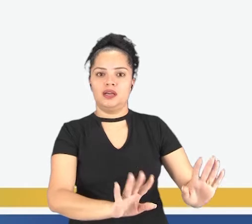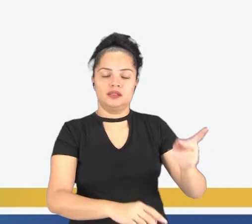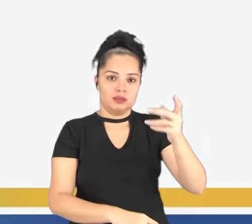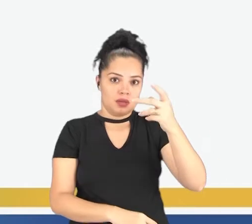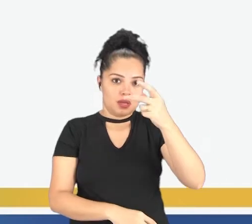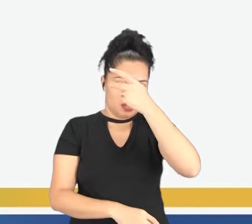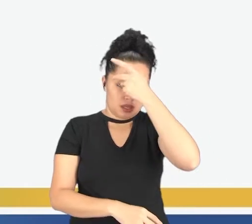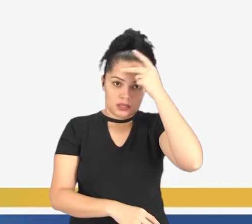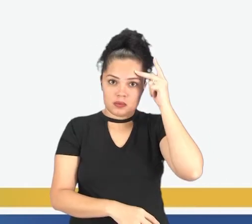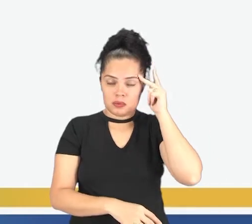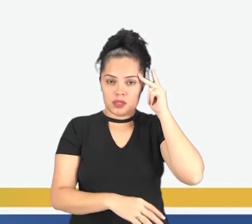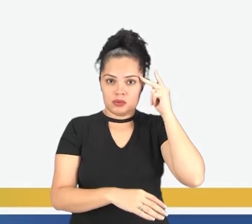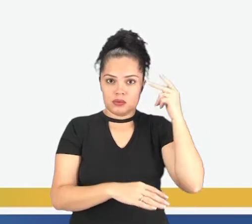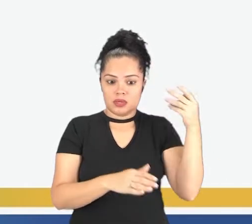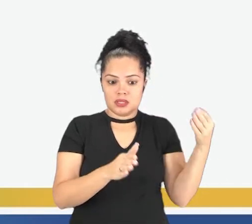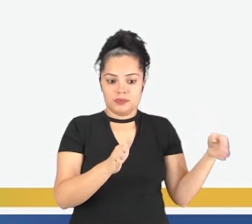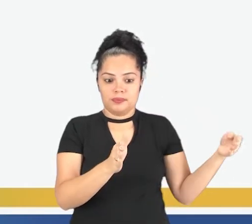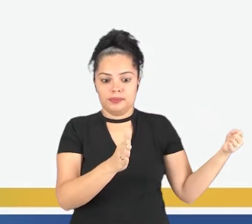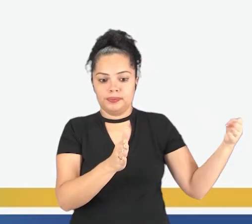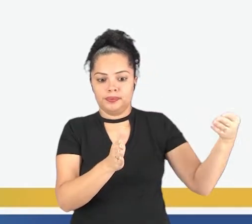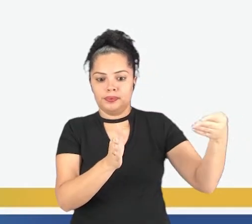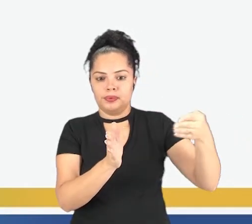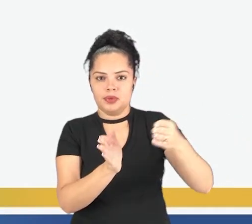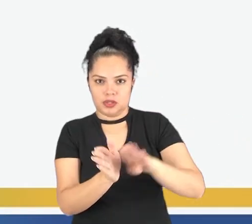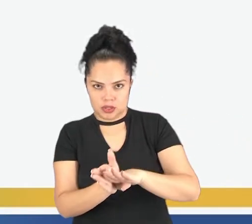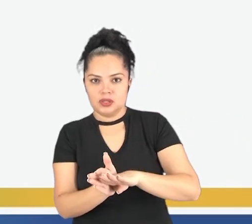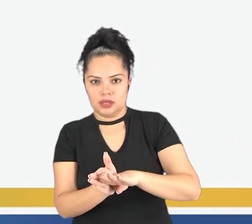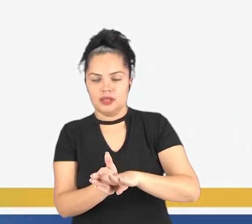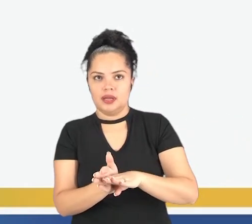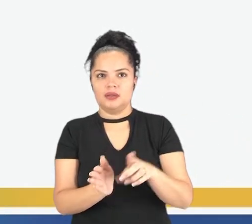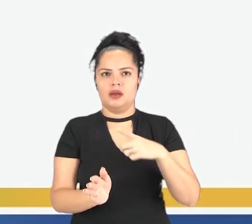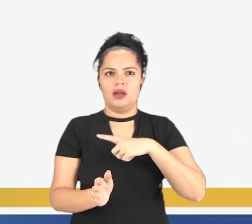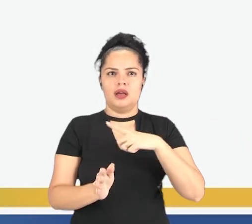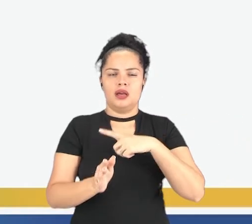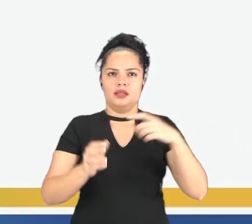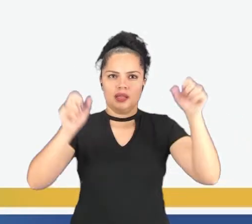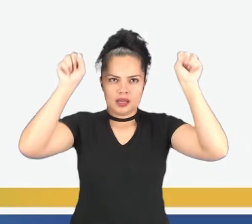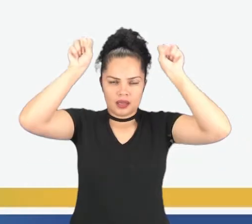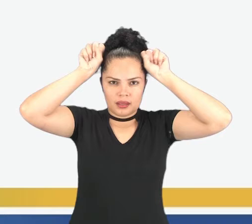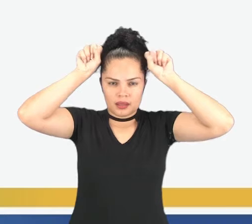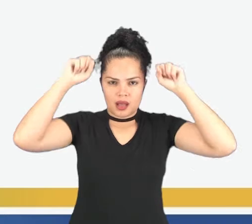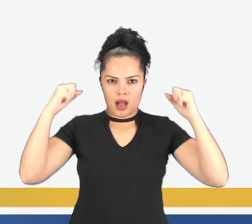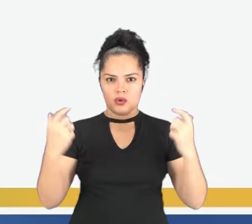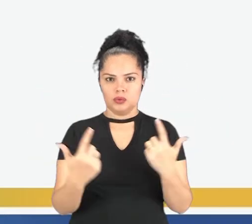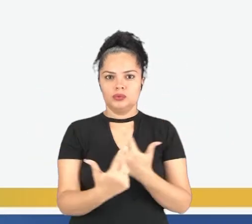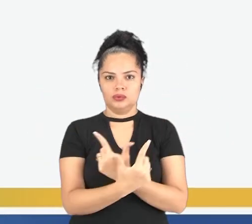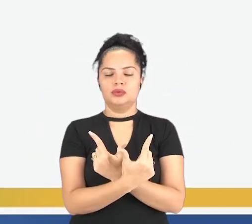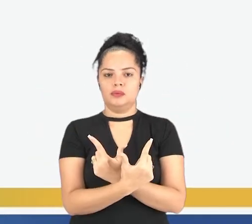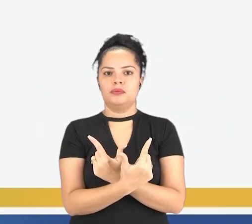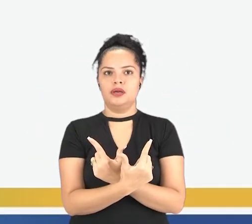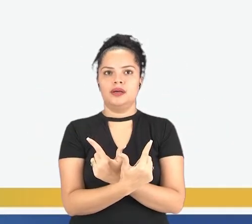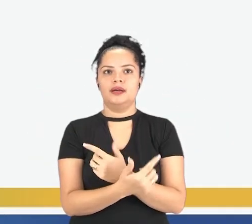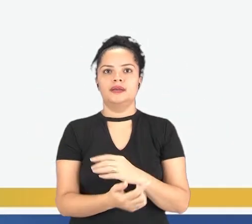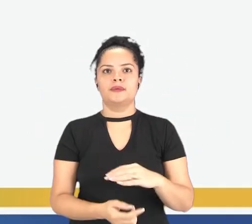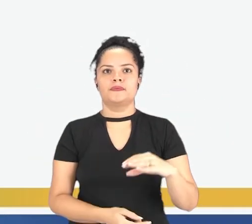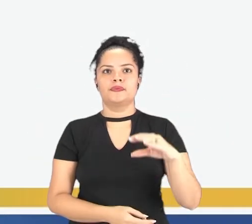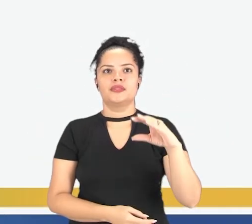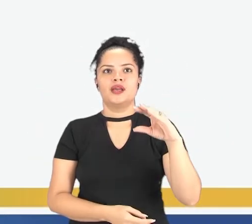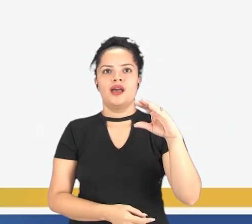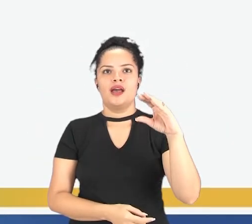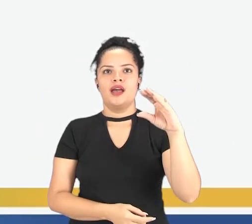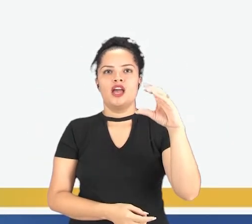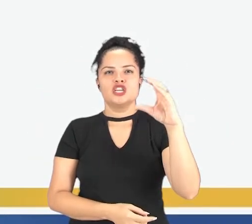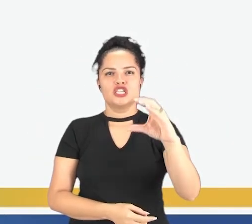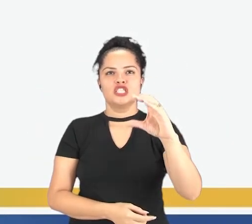grandes obras mantêm o vigor da cultura maia, tá, pessoal? Então, vamos ter a fonte aqui, fala que Chichén Itzá, né, significa na boca do poço